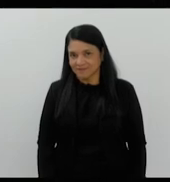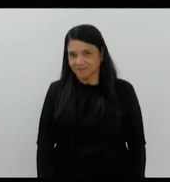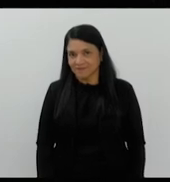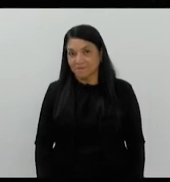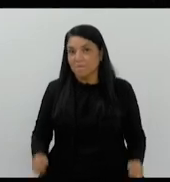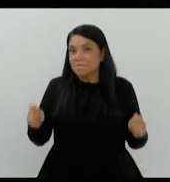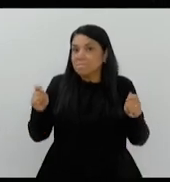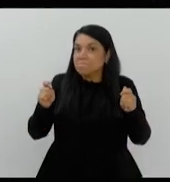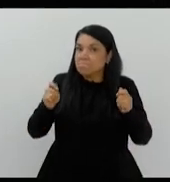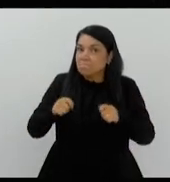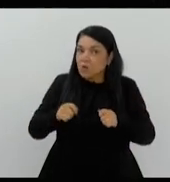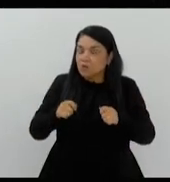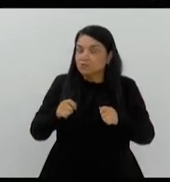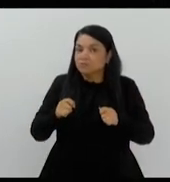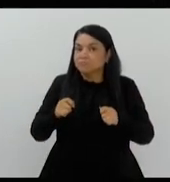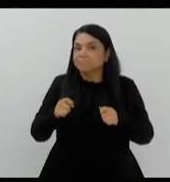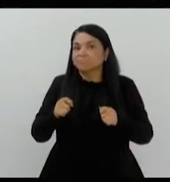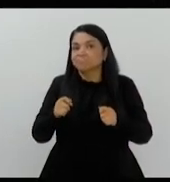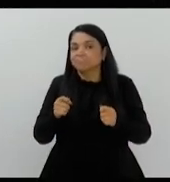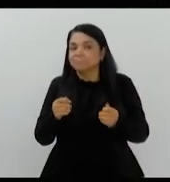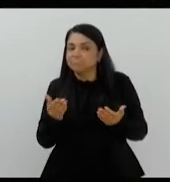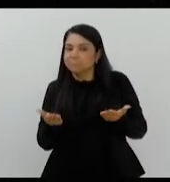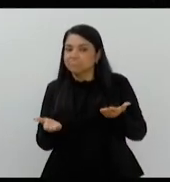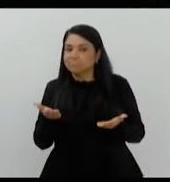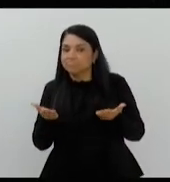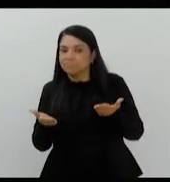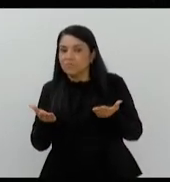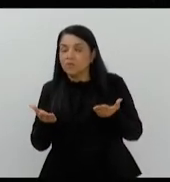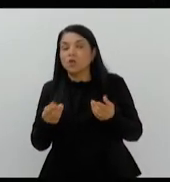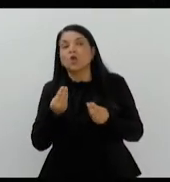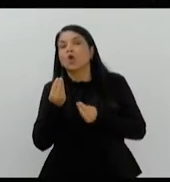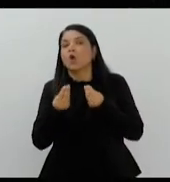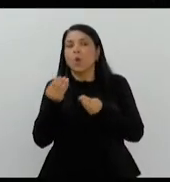Pode ser amenizado. De que forma? Um,